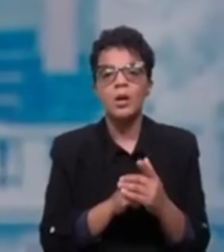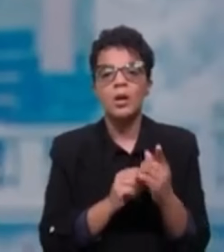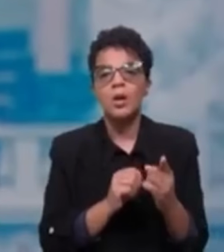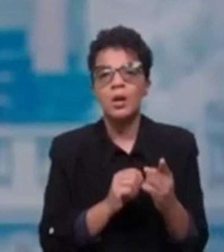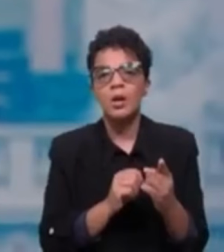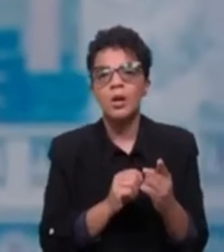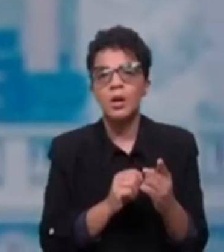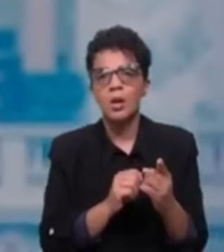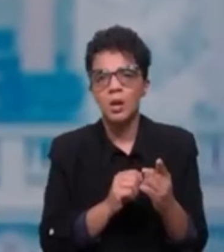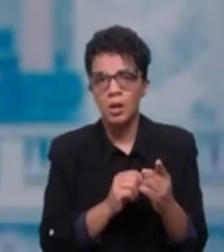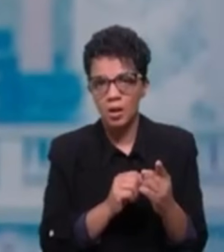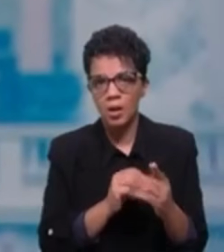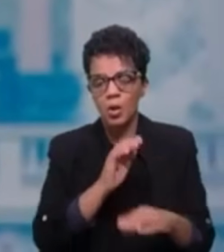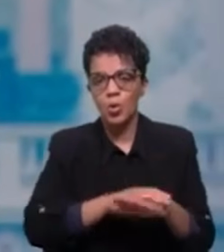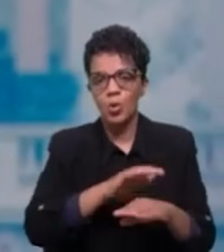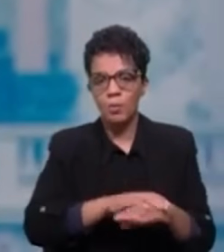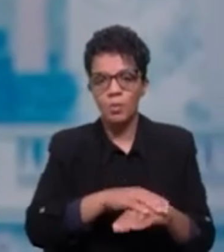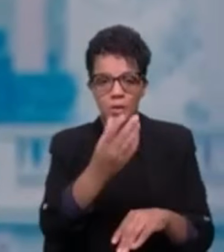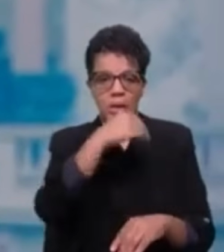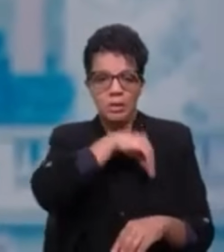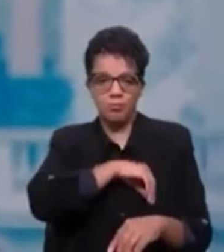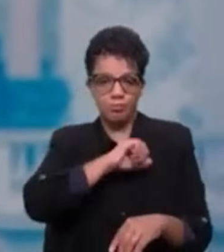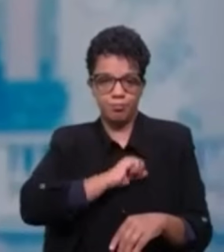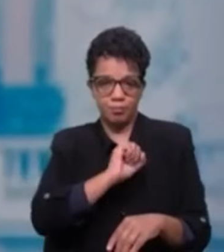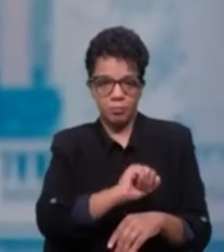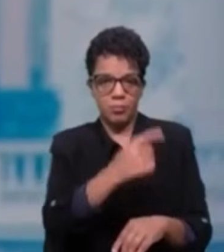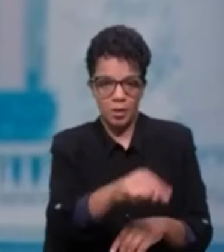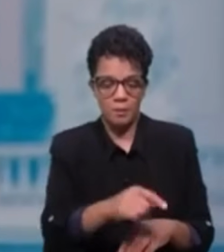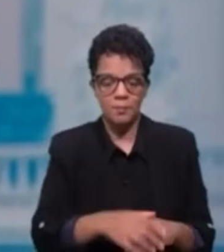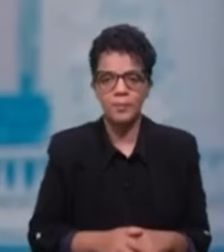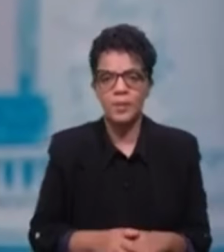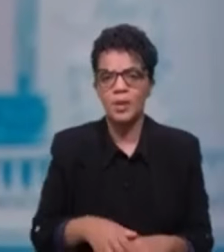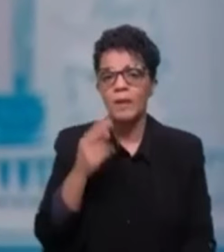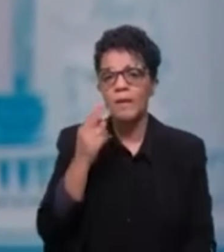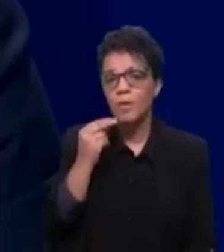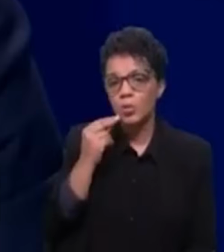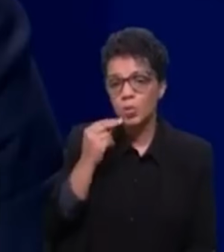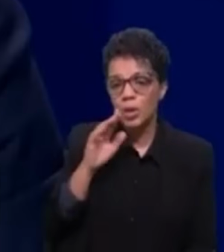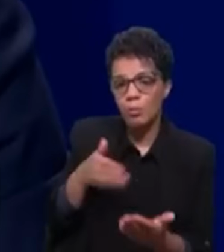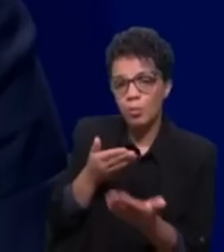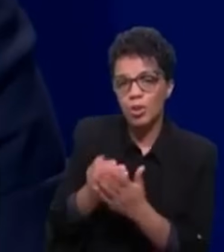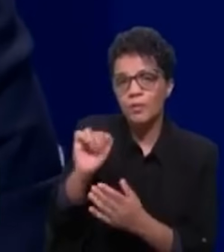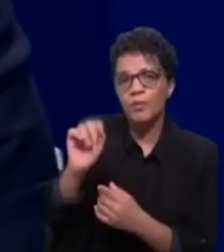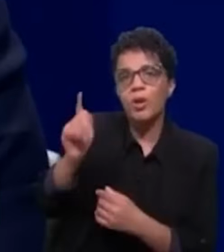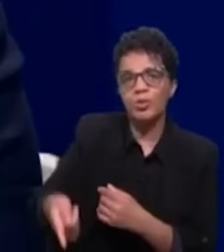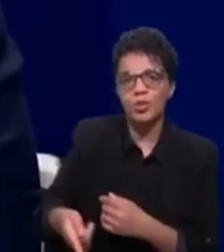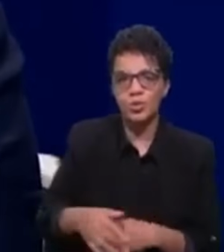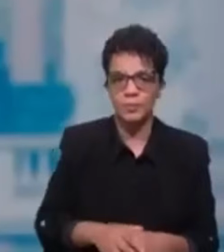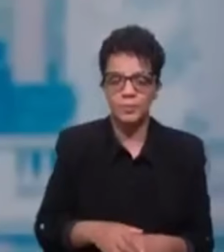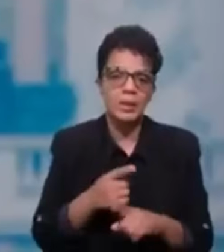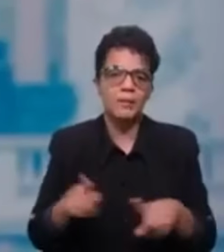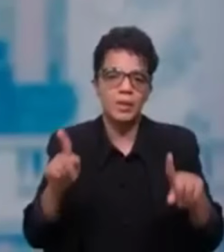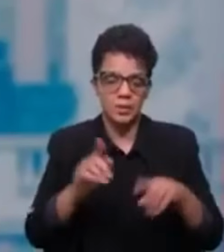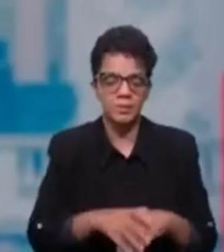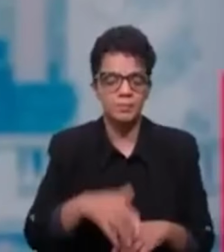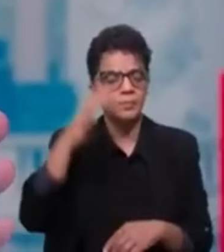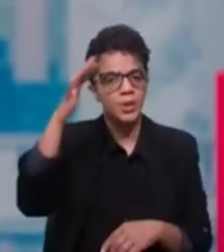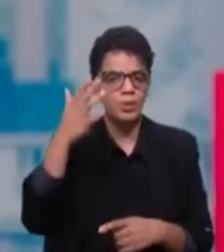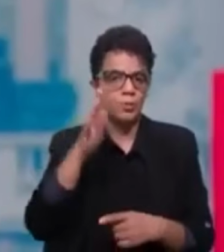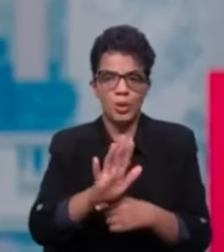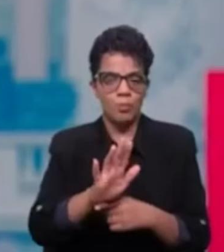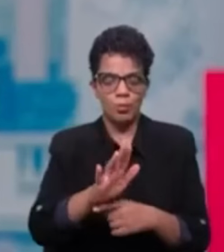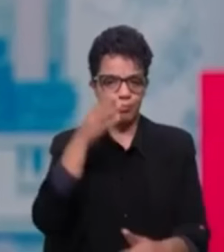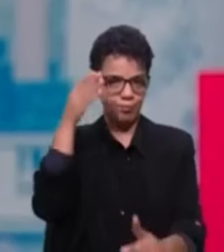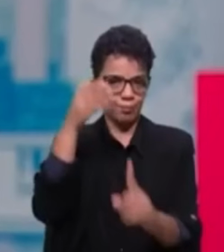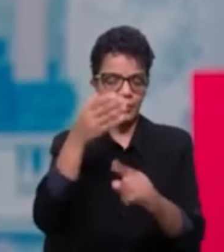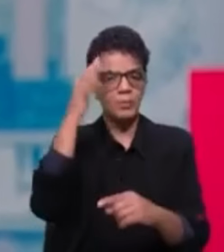a o rendimento que tem o que é que o André Ventura com a sua proposta faz diferente imagine-se para sermos